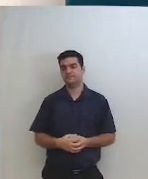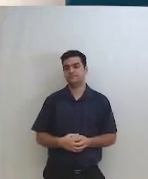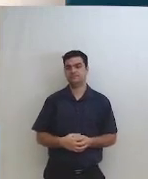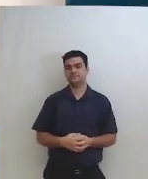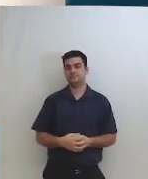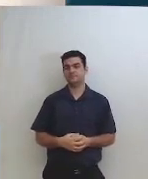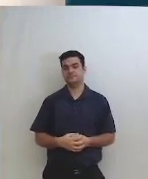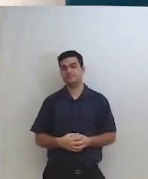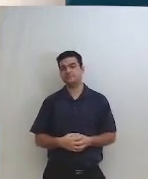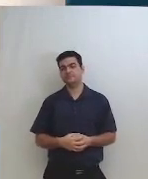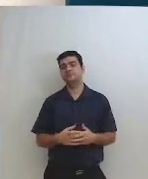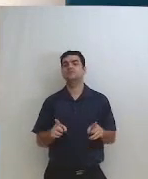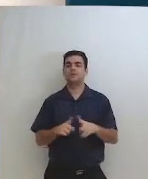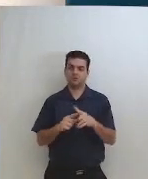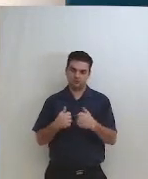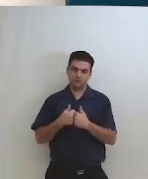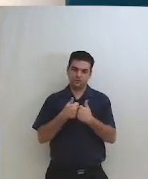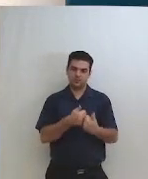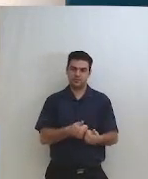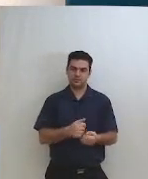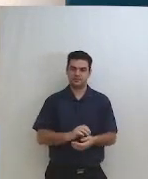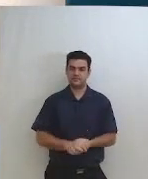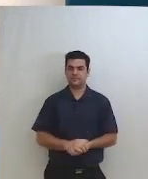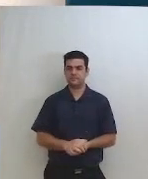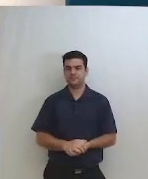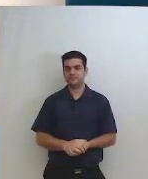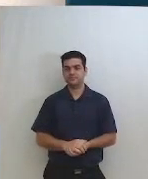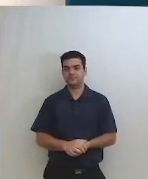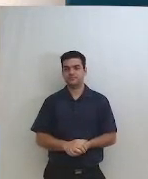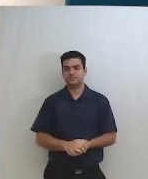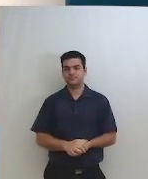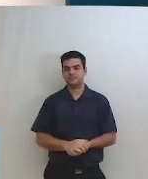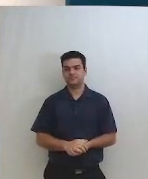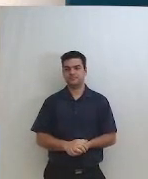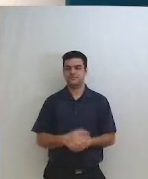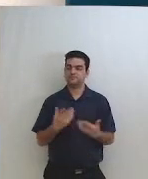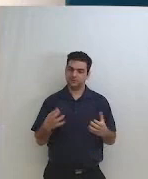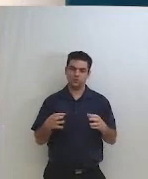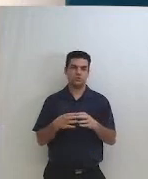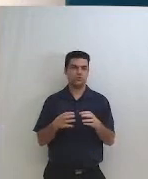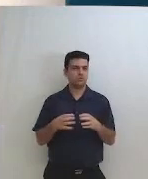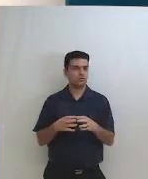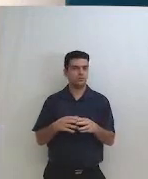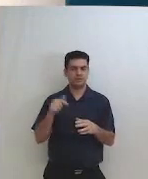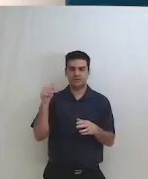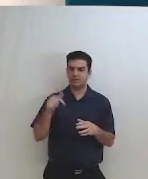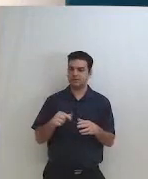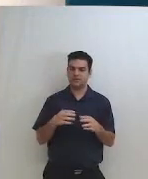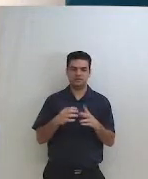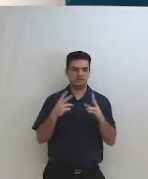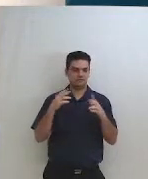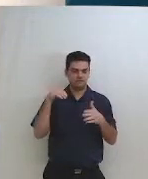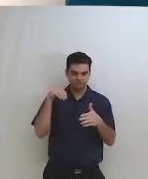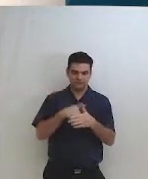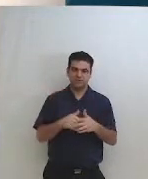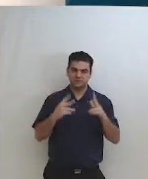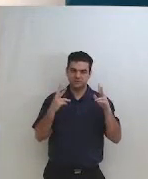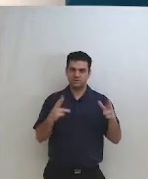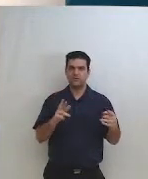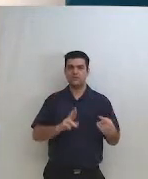eminente relator. Pois não. Então, fica assim proclamado o resultado, por unanimidade, nos termos do voto do ilustre